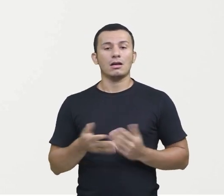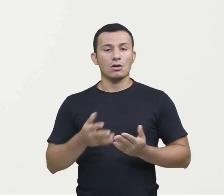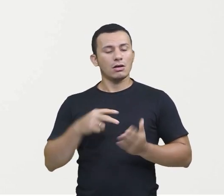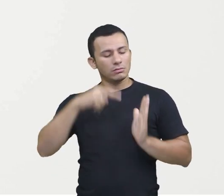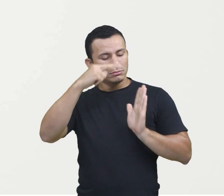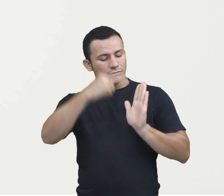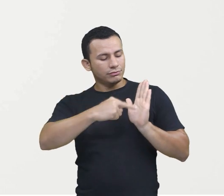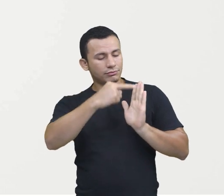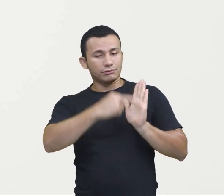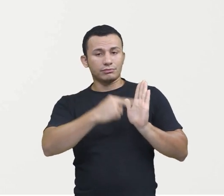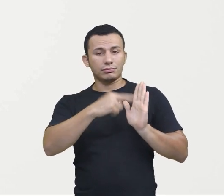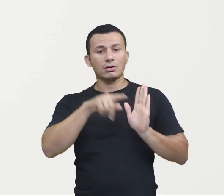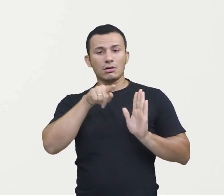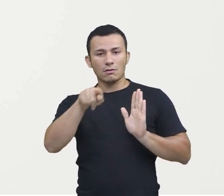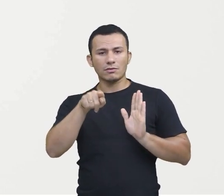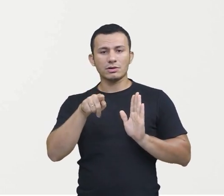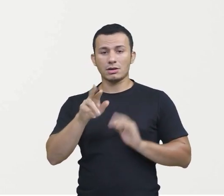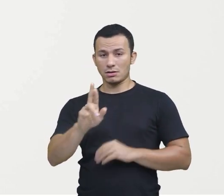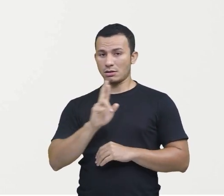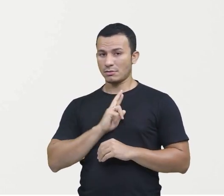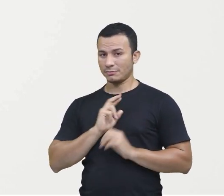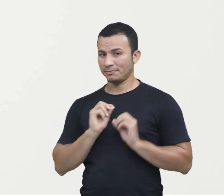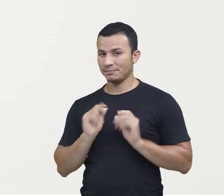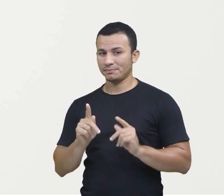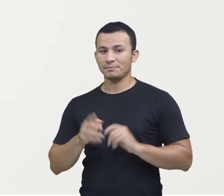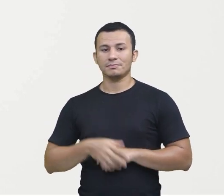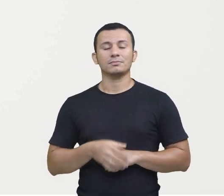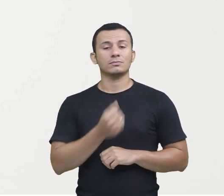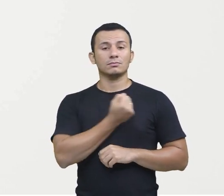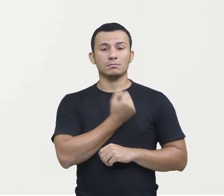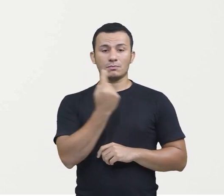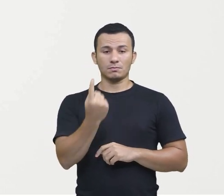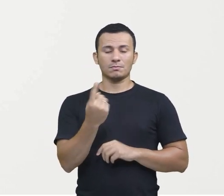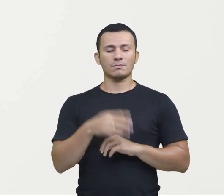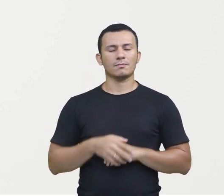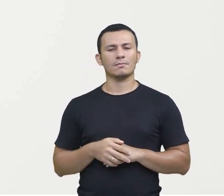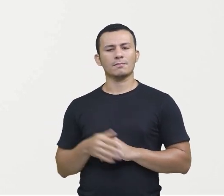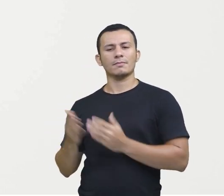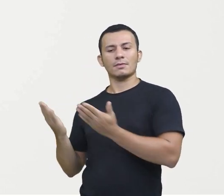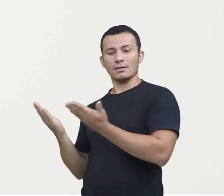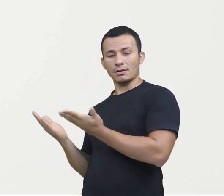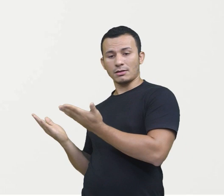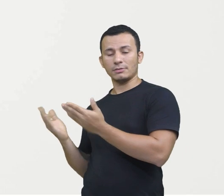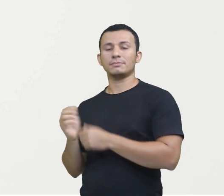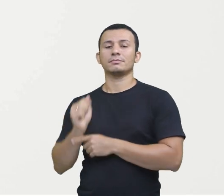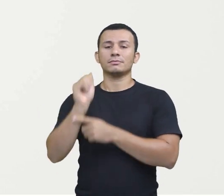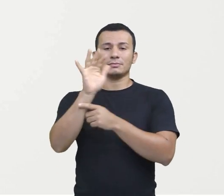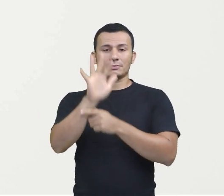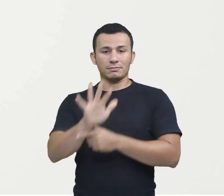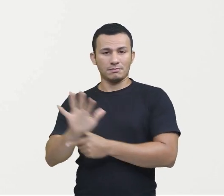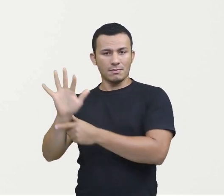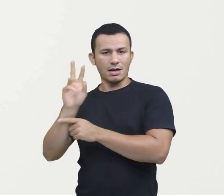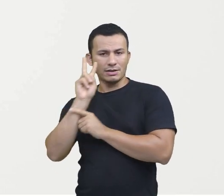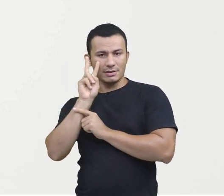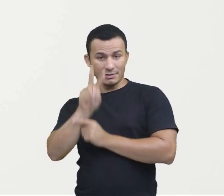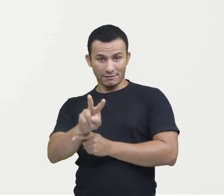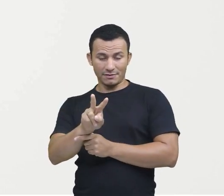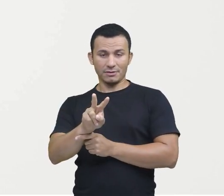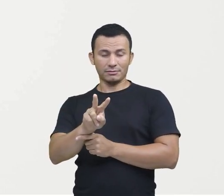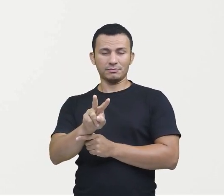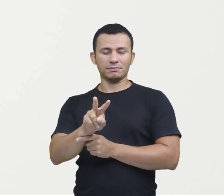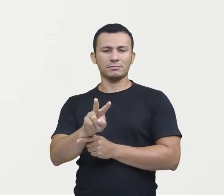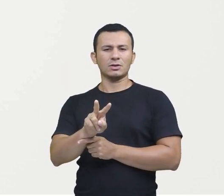vocês e vocês vão responder. 1. A imagem abaixo, a imagem que vocês estão vendo aí,